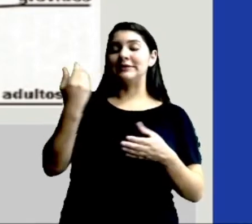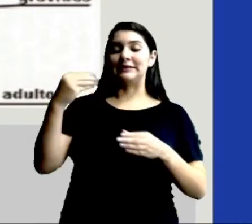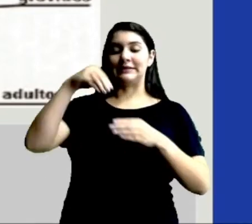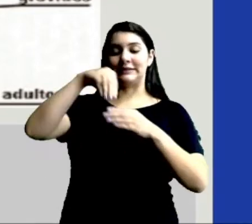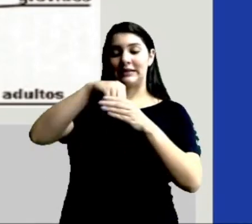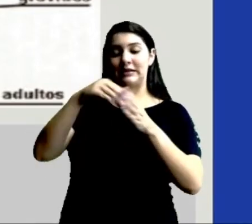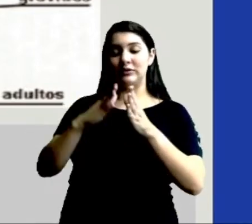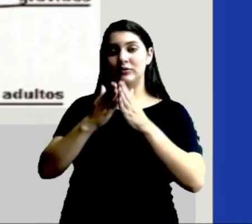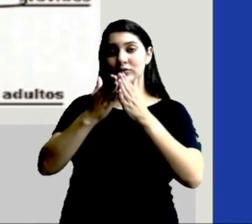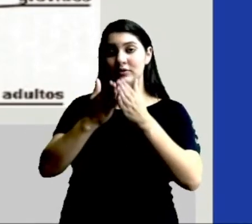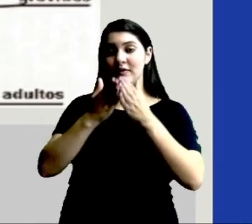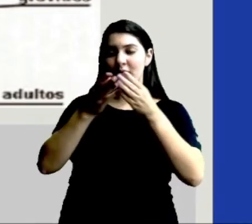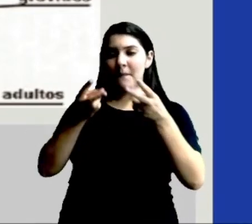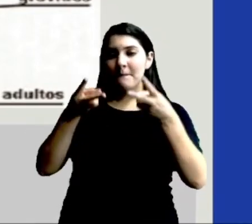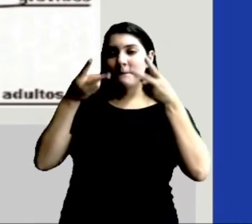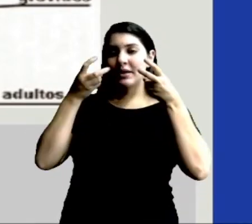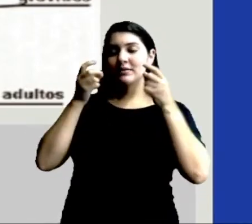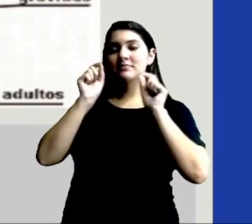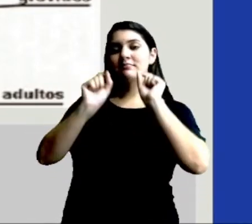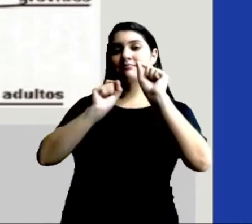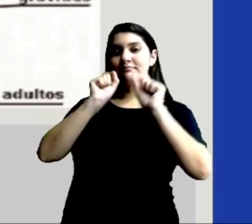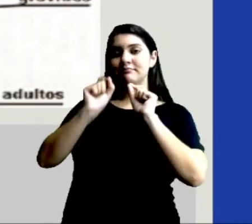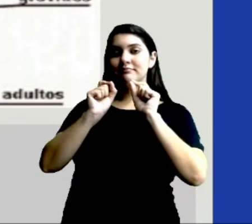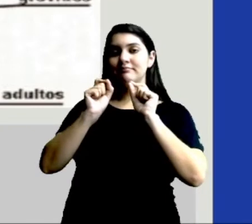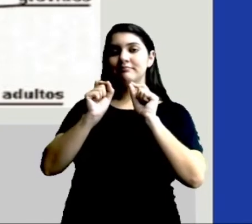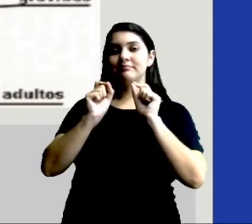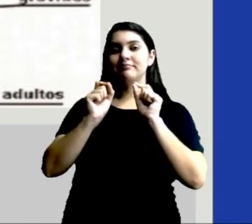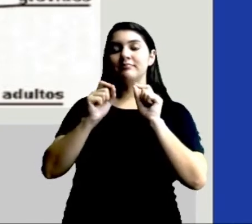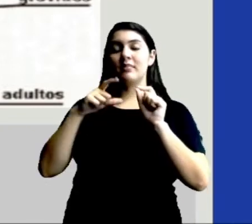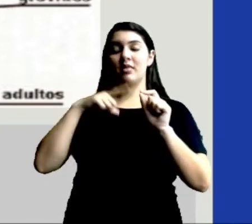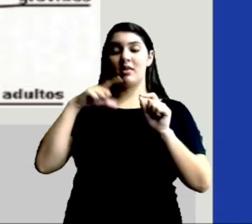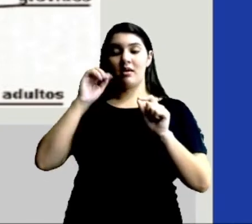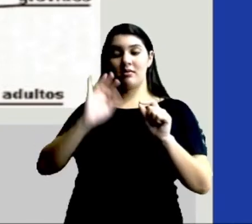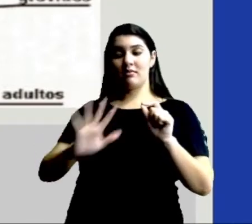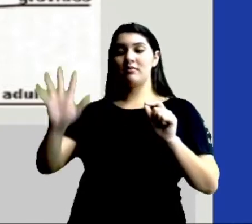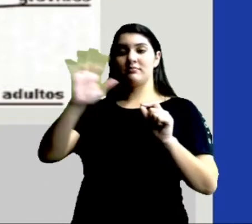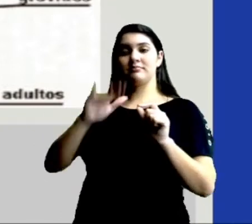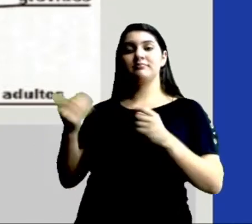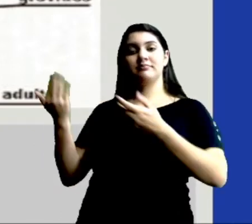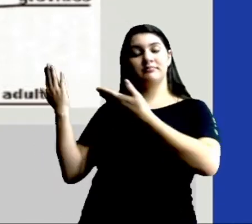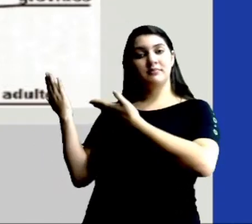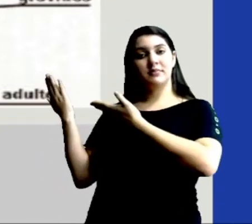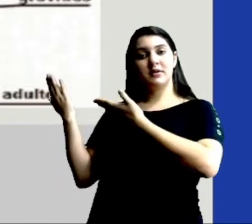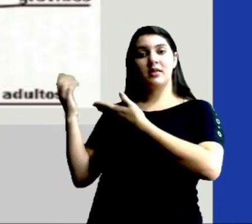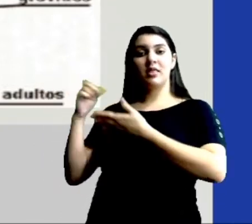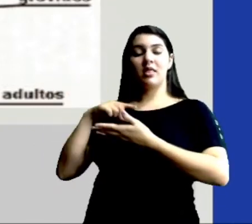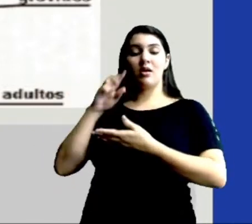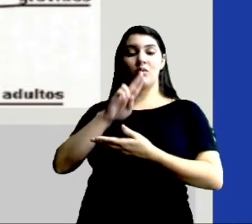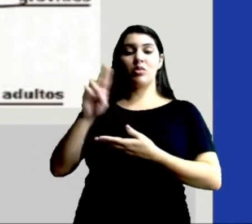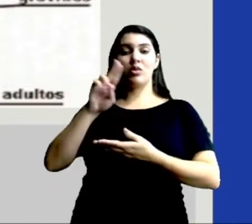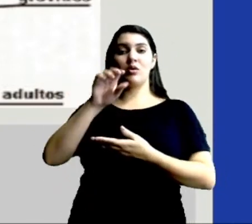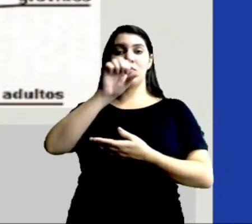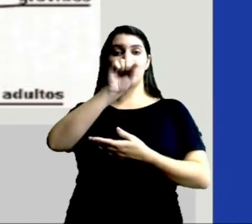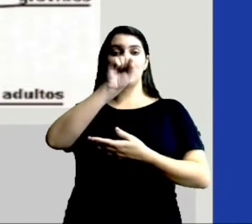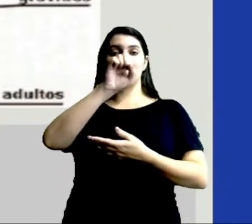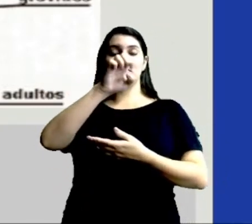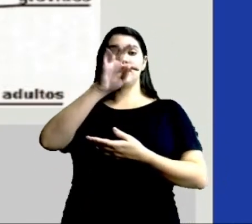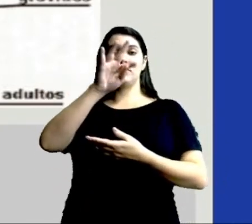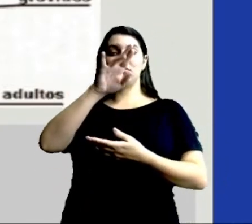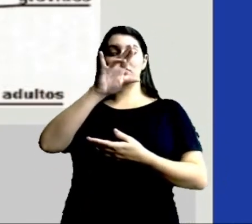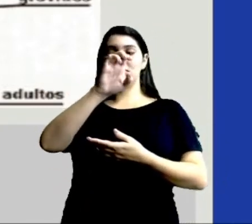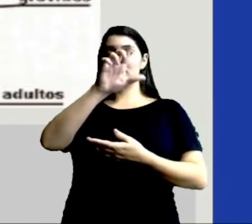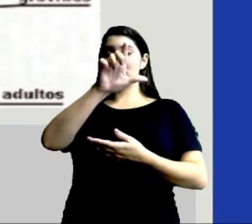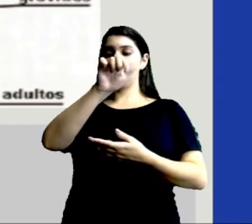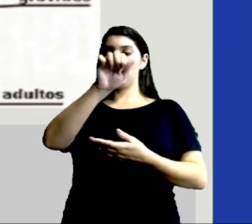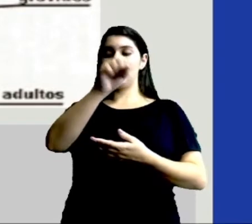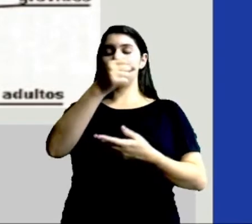navio também, percebam que tem aí, nessa imagem aí na foto, temos um nome aí, Sentinelas Armados, de vermelho